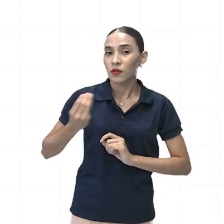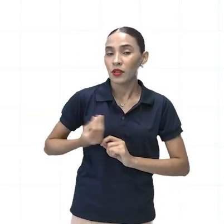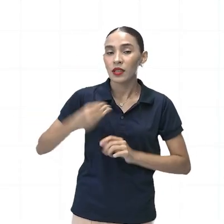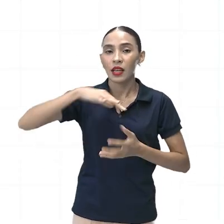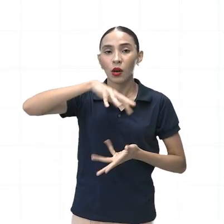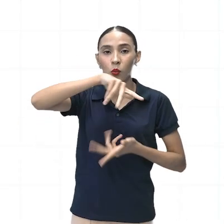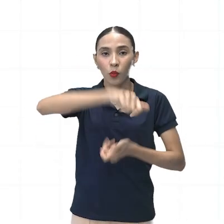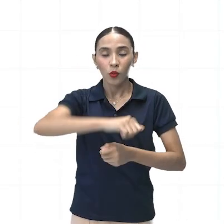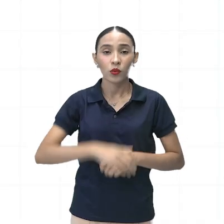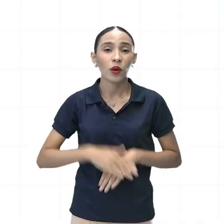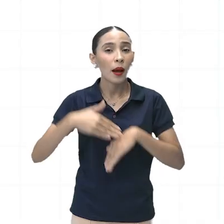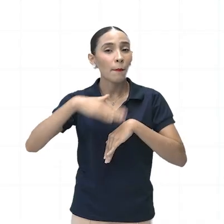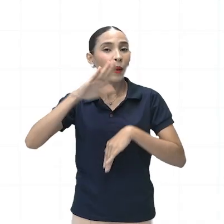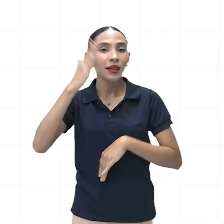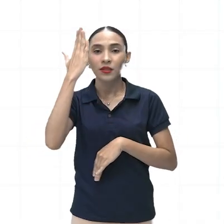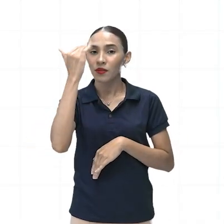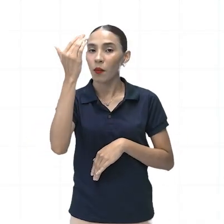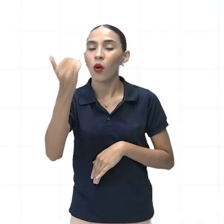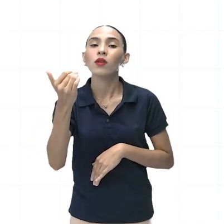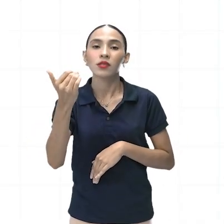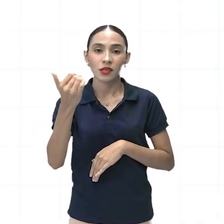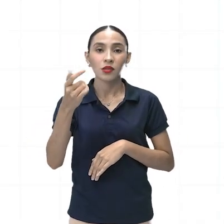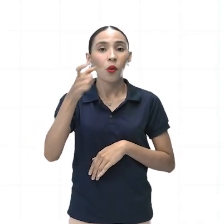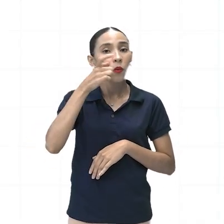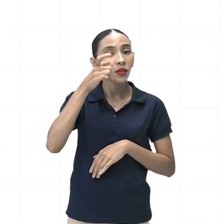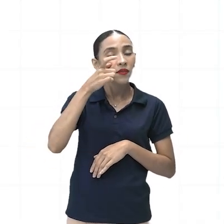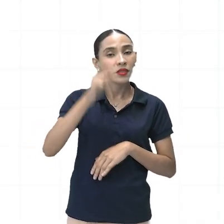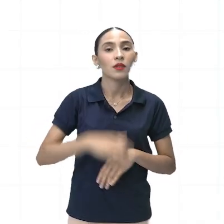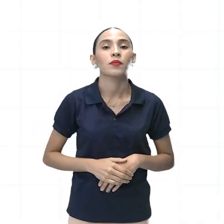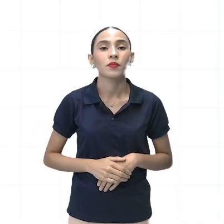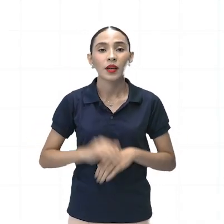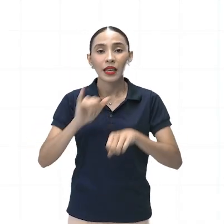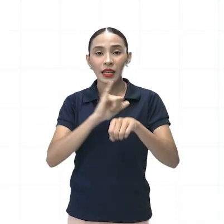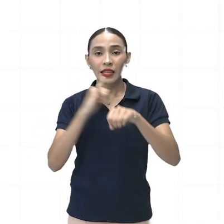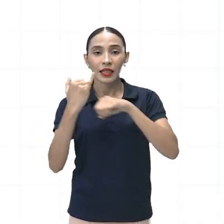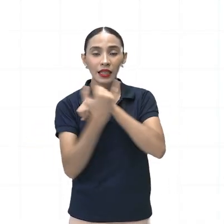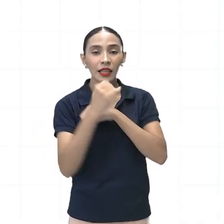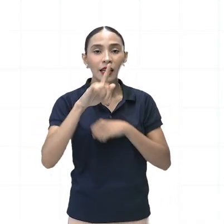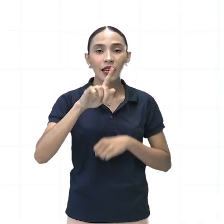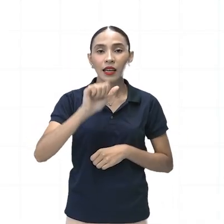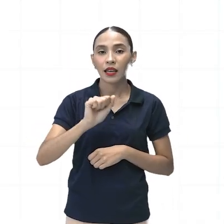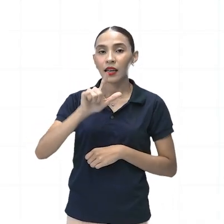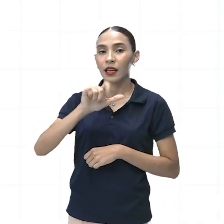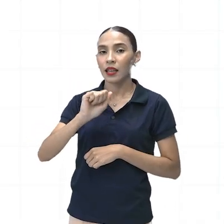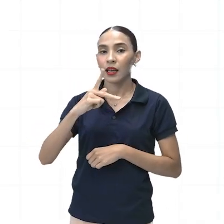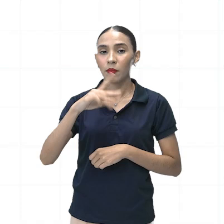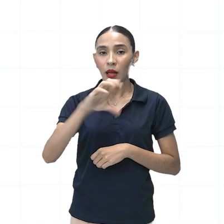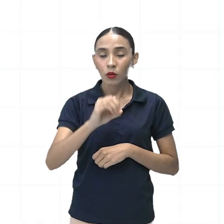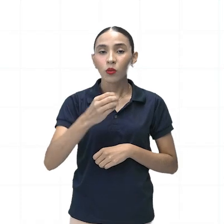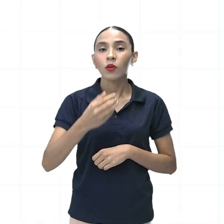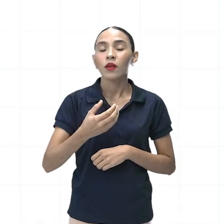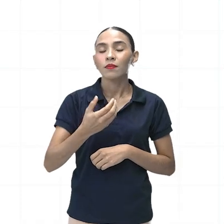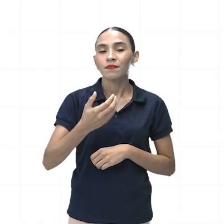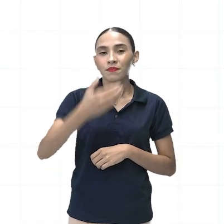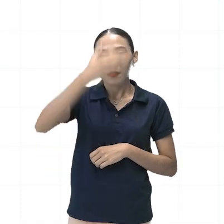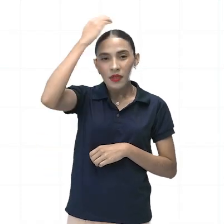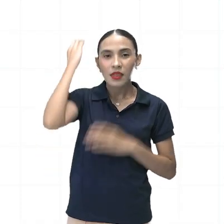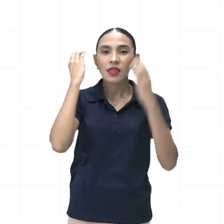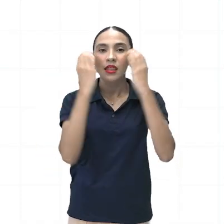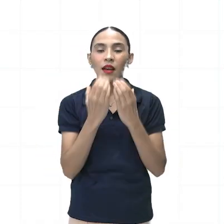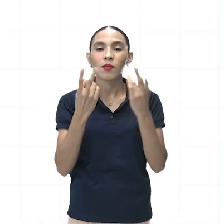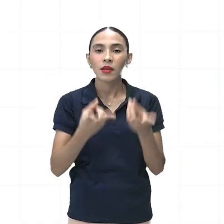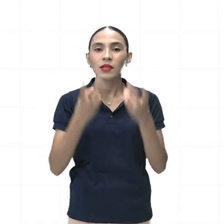mundo. A mais famosa dessas observações foi feita nas Ilhas de Galápagos, onde Darwin notou variações